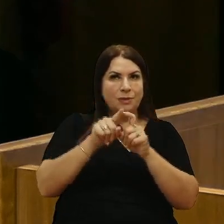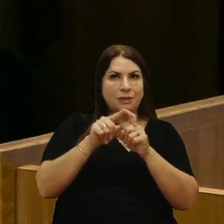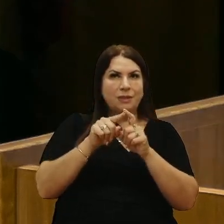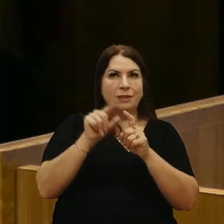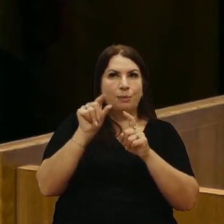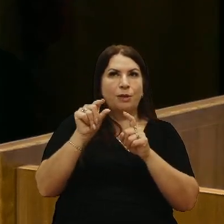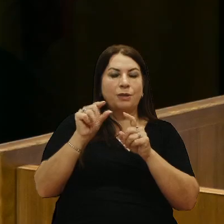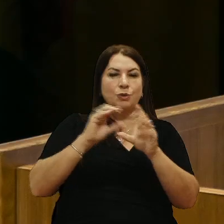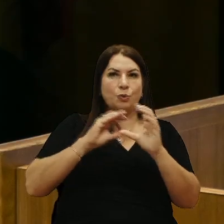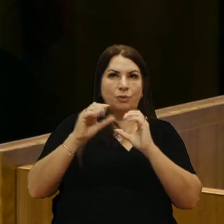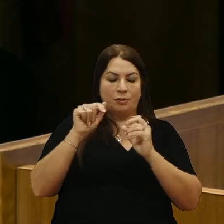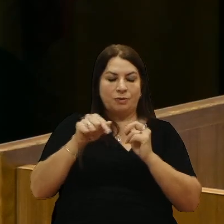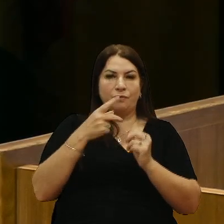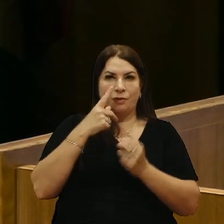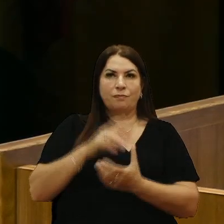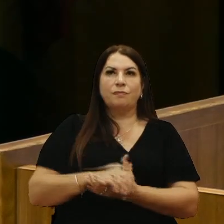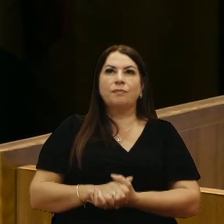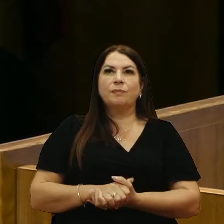pequenas comunicações.